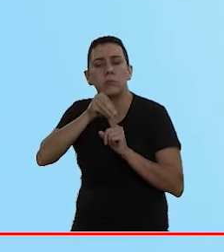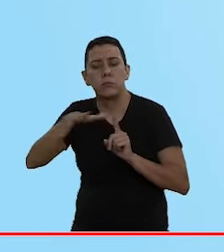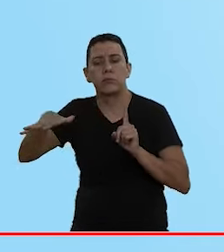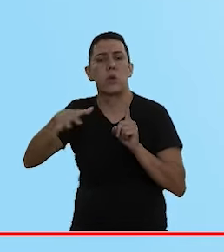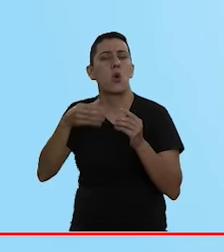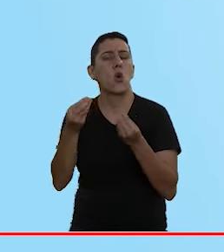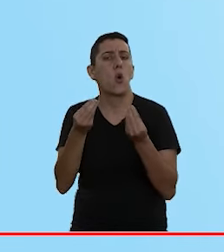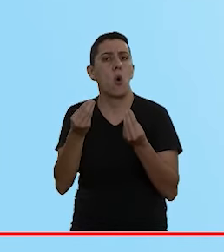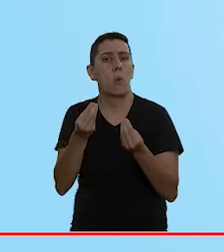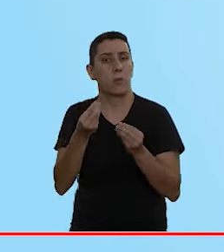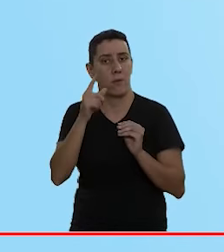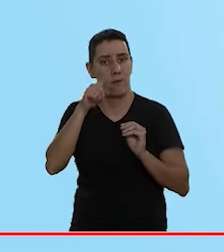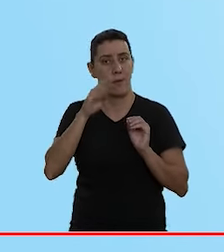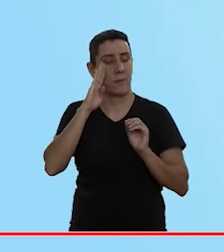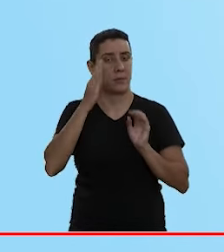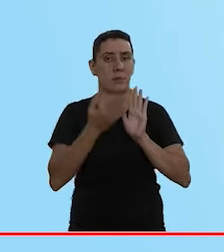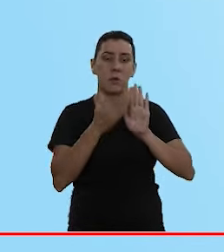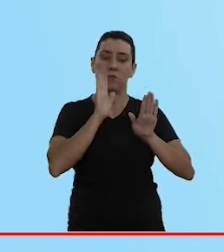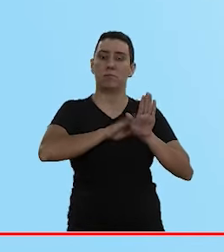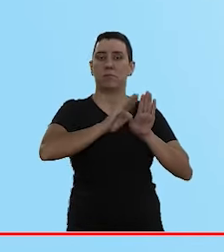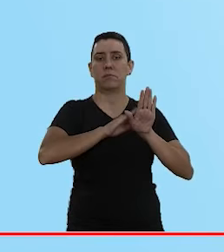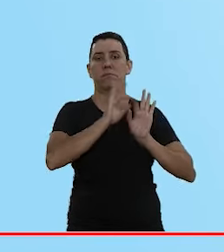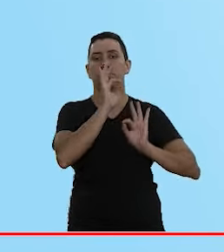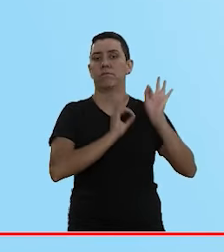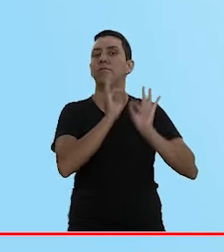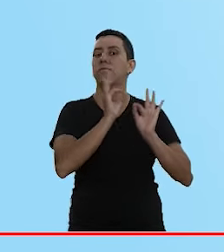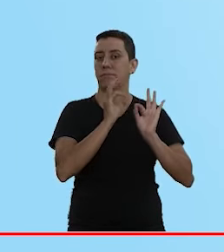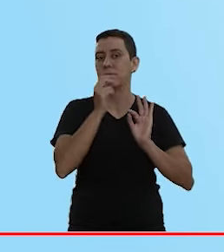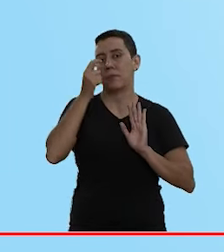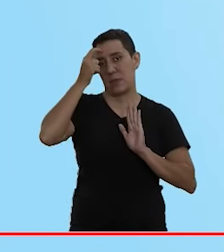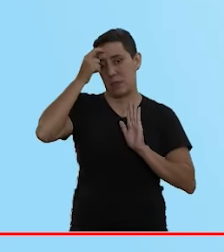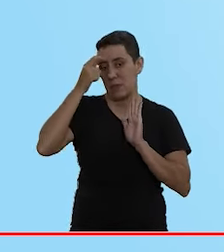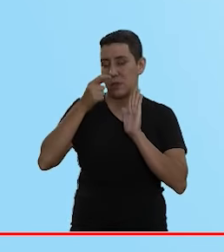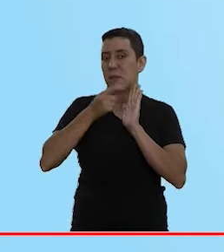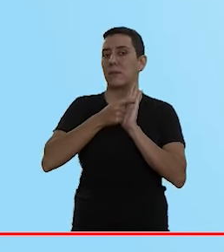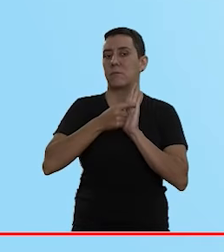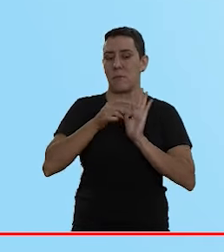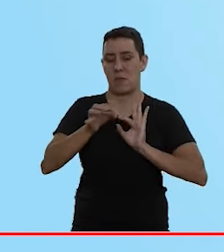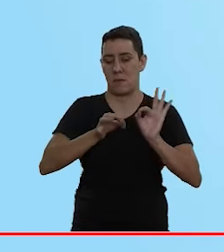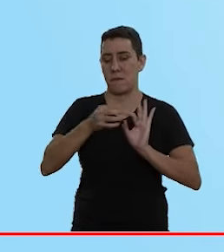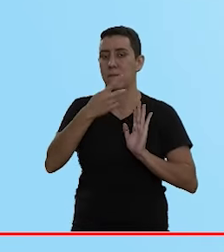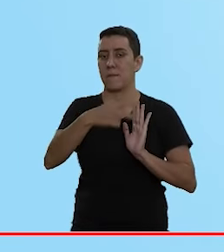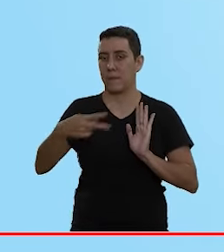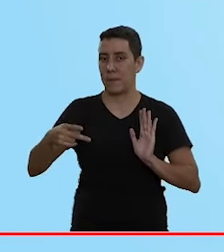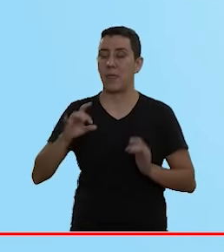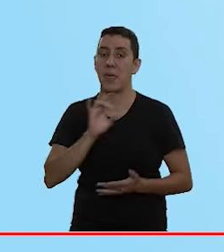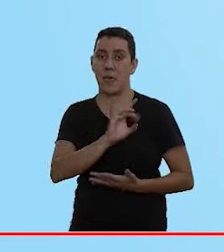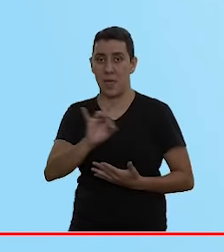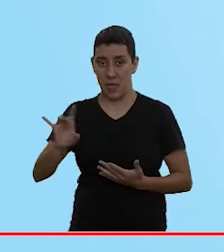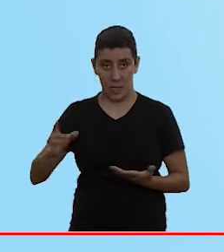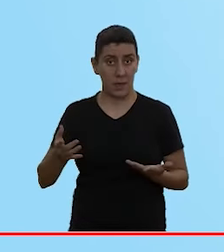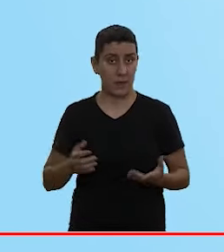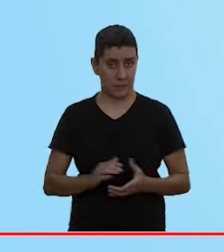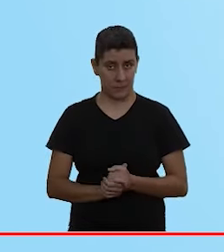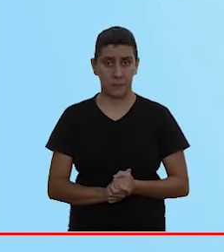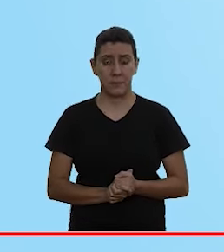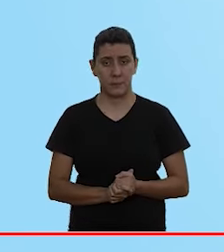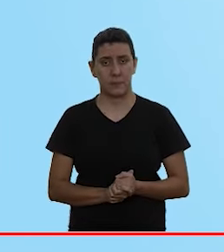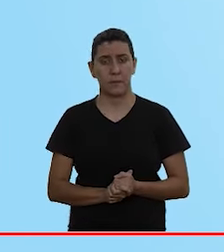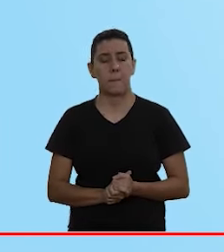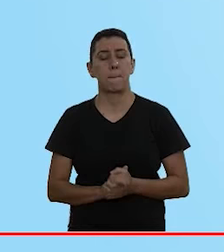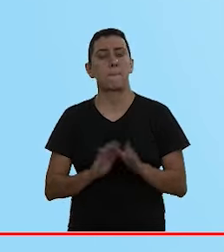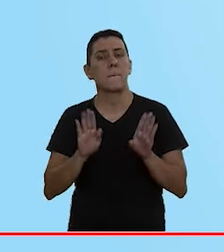conceito da inteligência artificial nas plantas fotovoltaicas, tá? Falando um pouco sobre